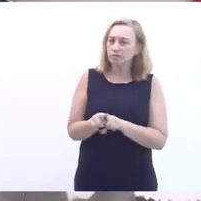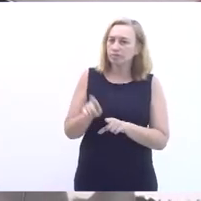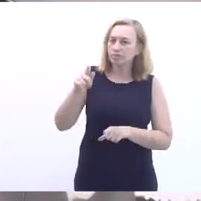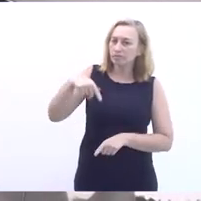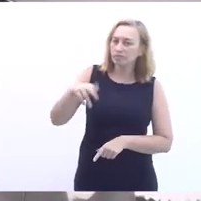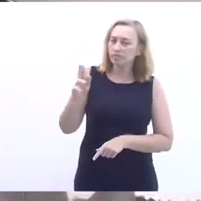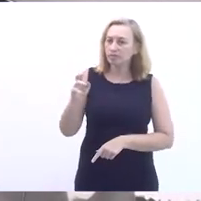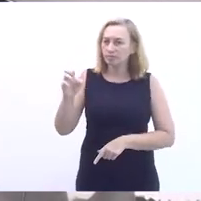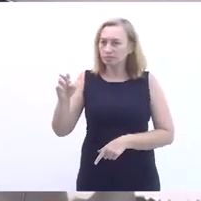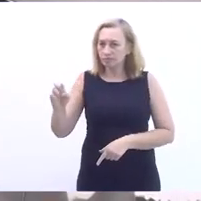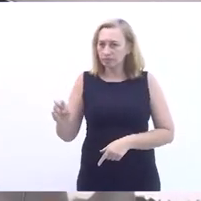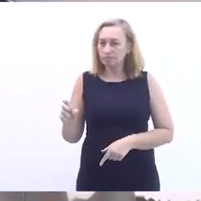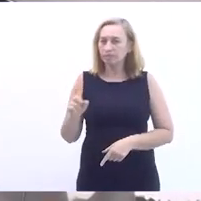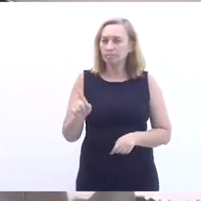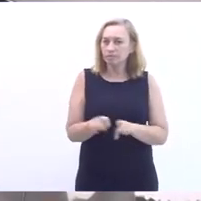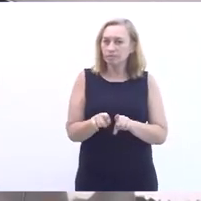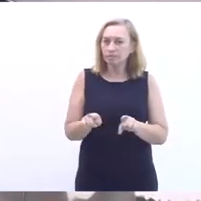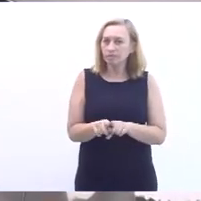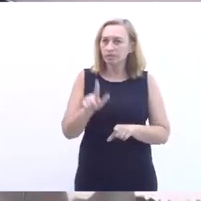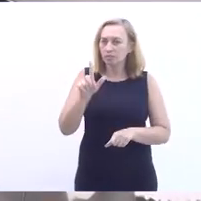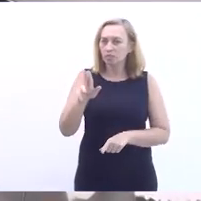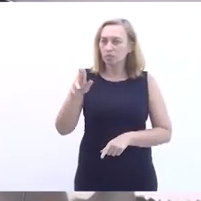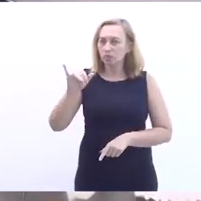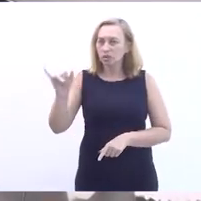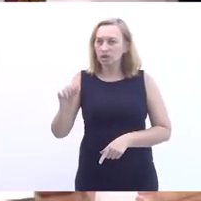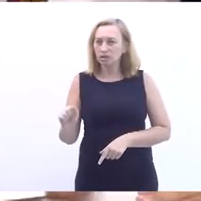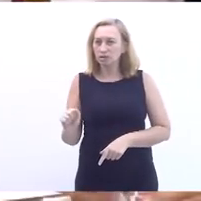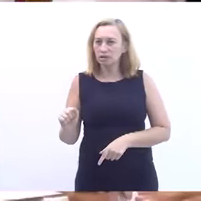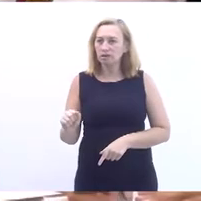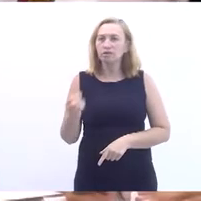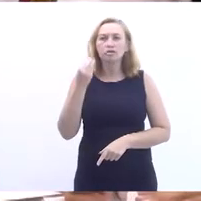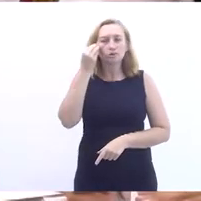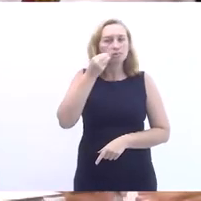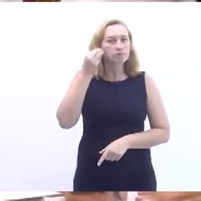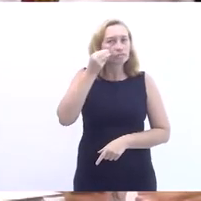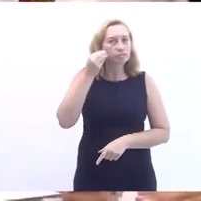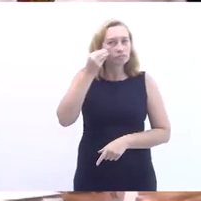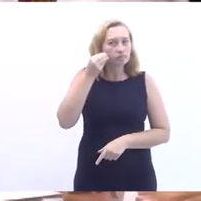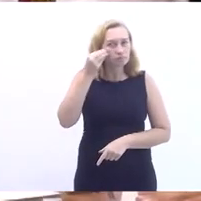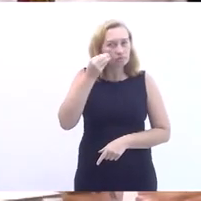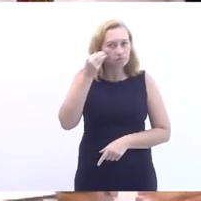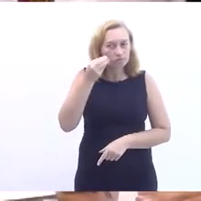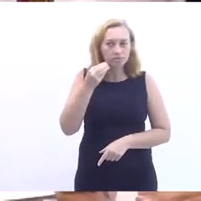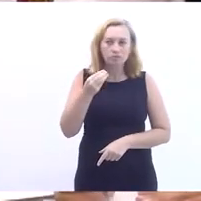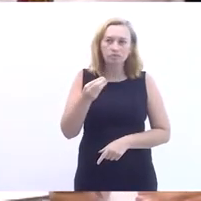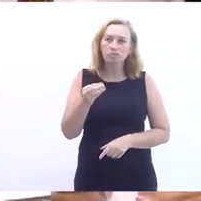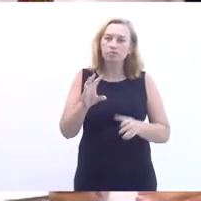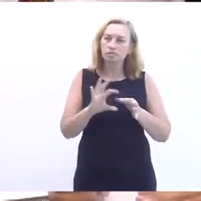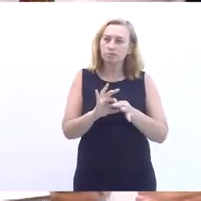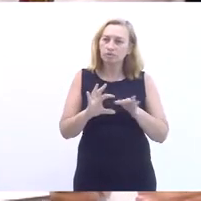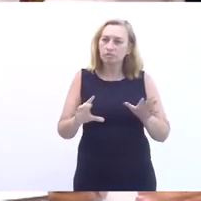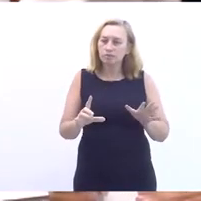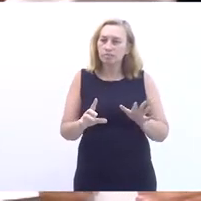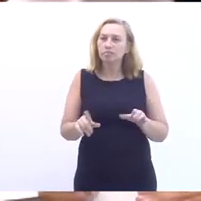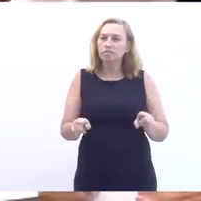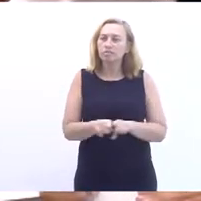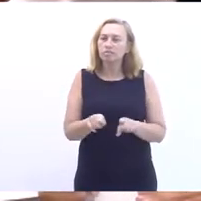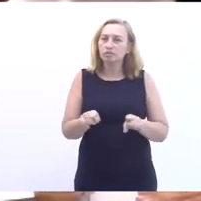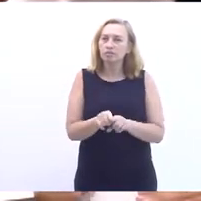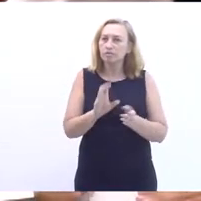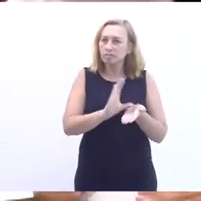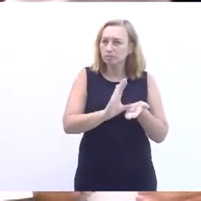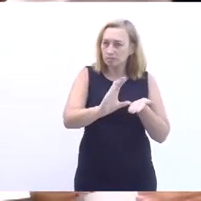nem a Luísa tínhamos levantado O que são as experiências de legalização e os gordurosos recursos que vão